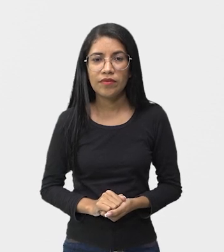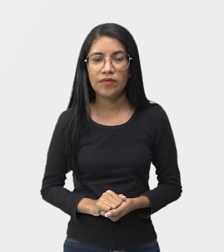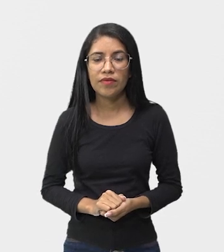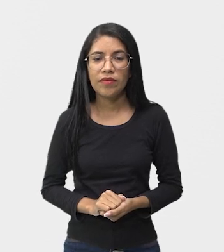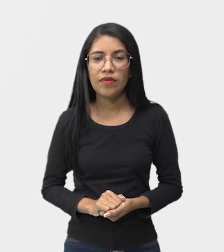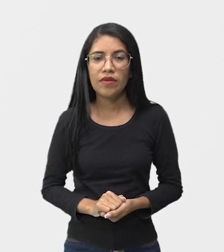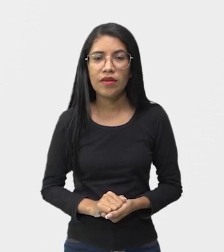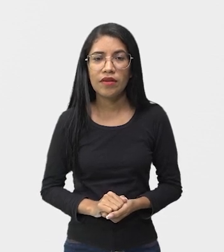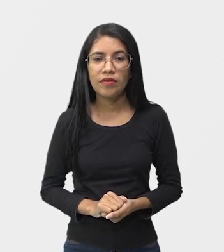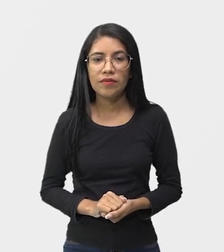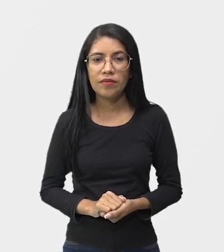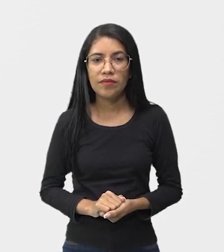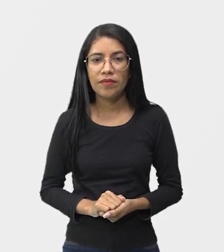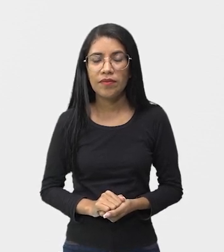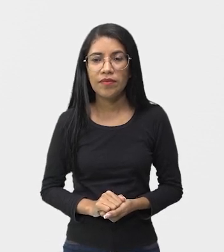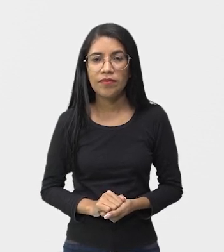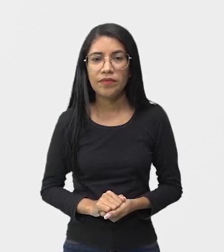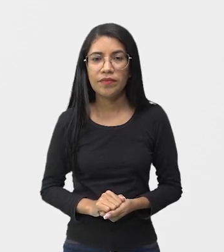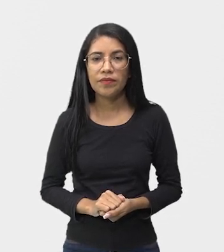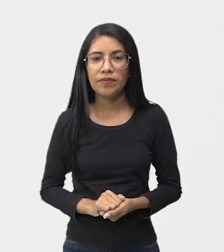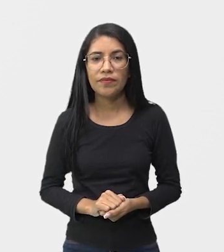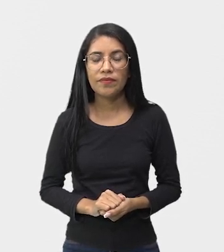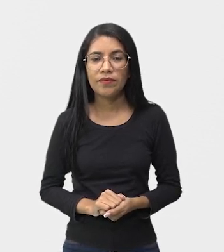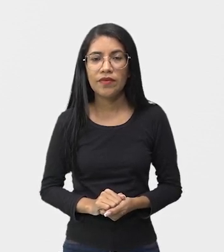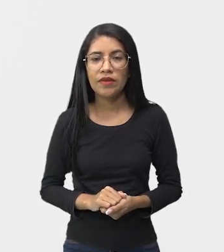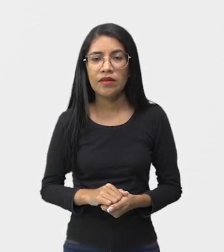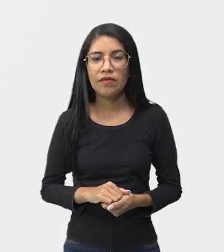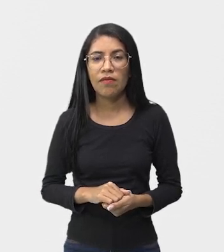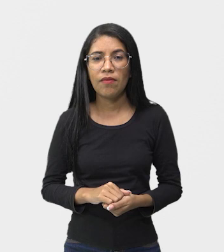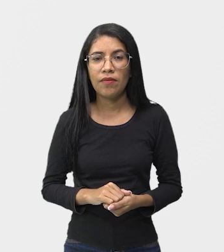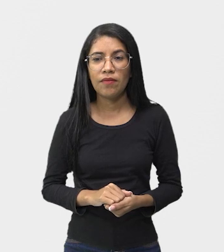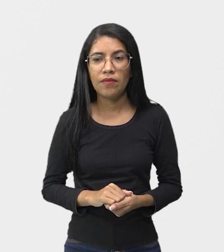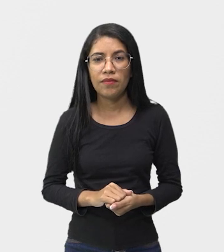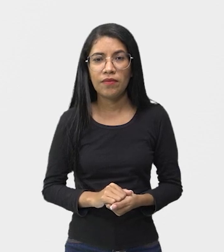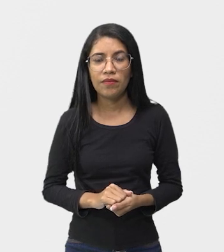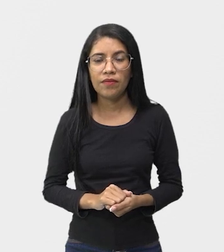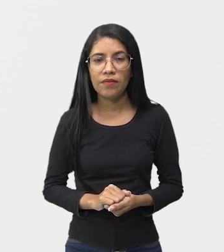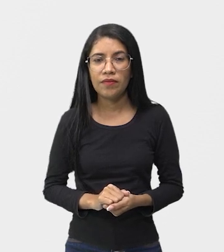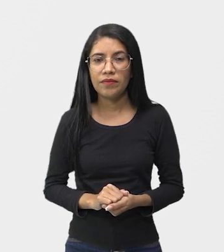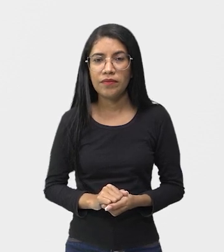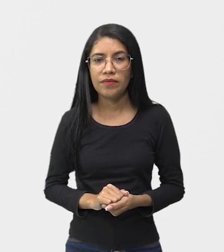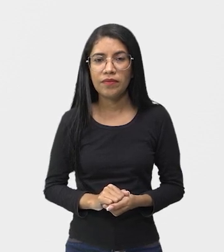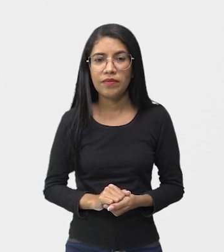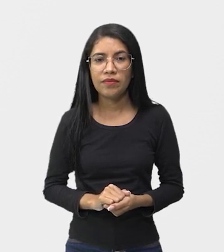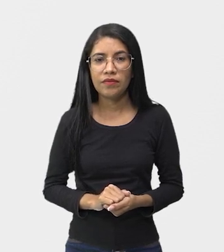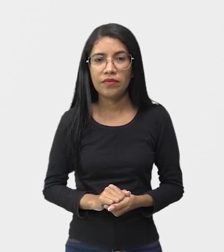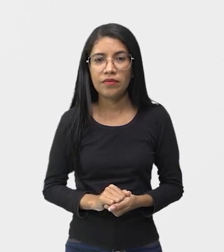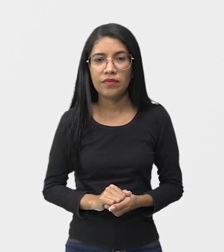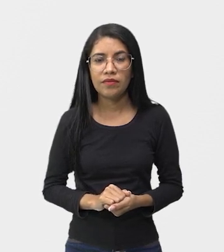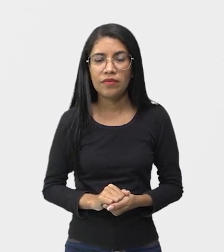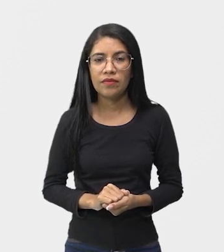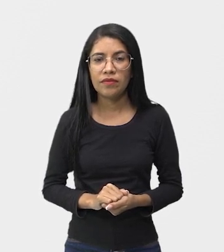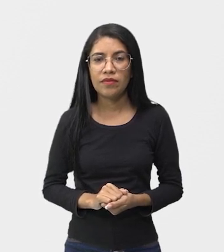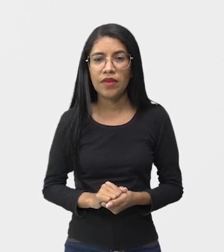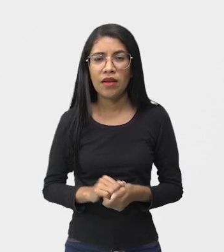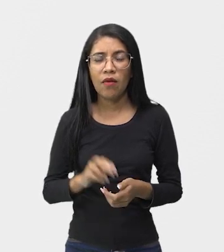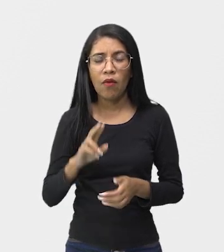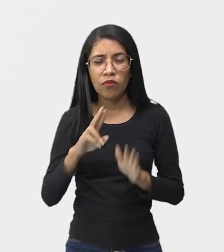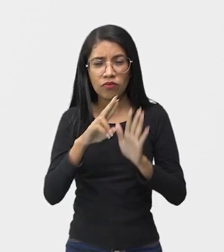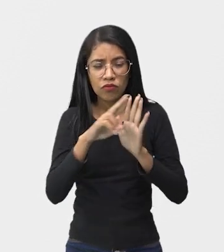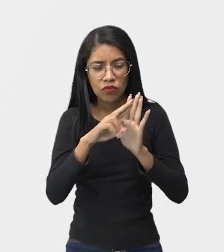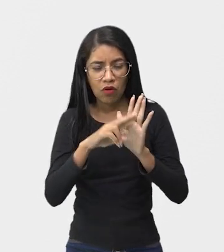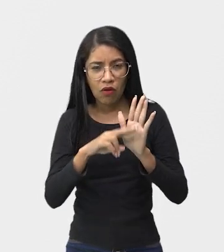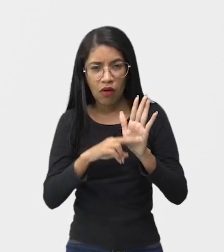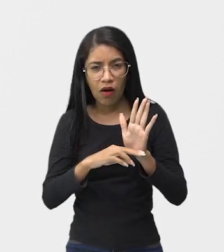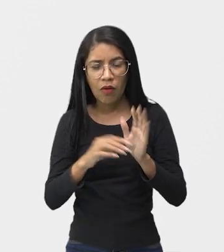yanomamis, chavantes, pataxó e potiguara, tupis, tapuias, noruaques e caraíbas.